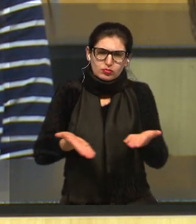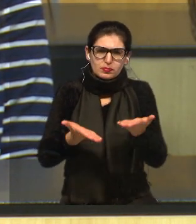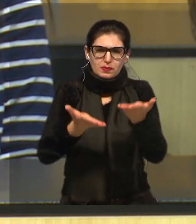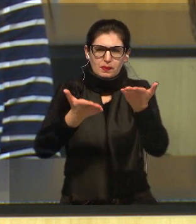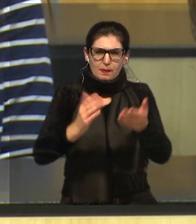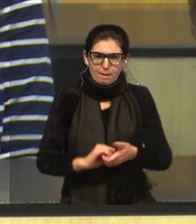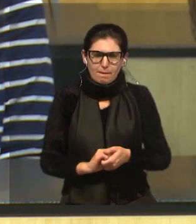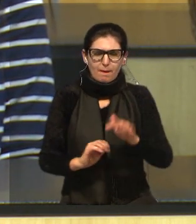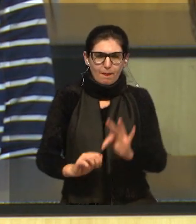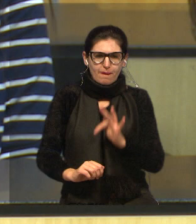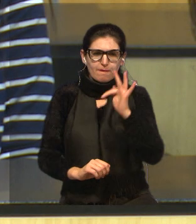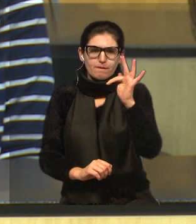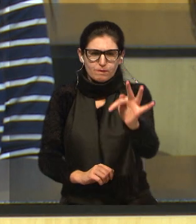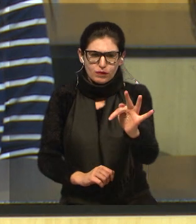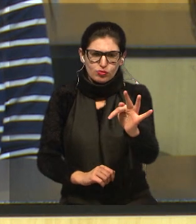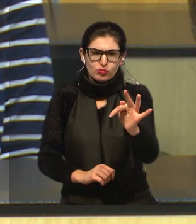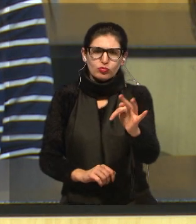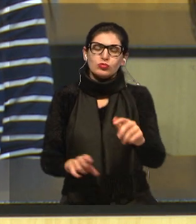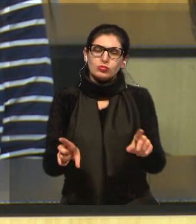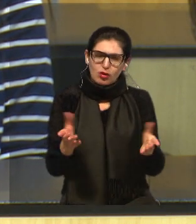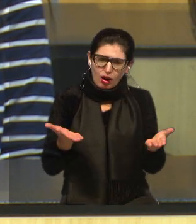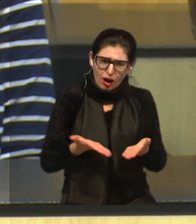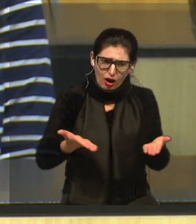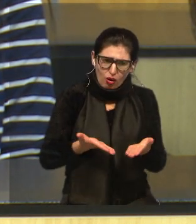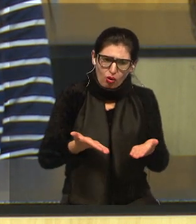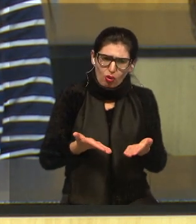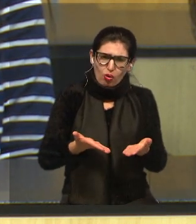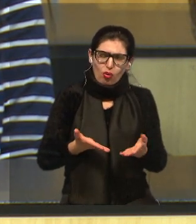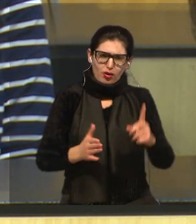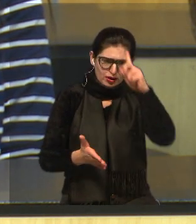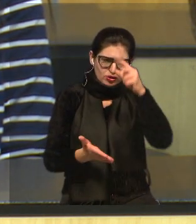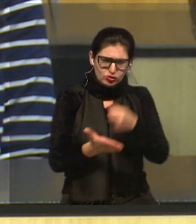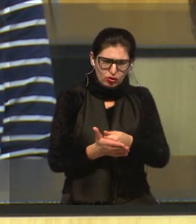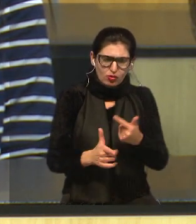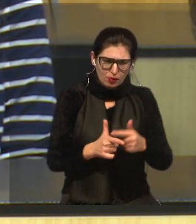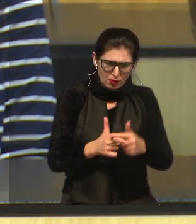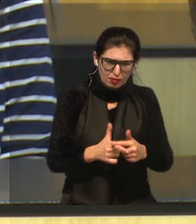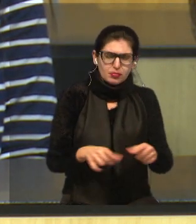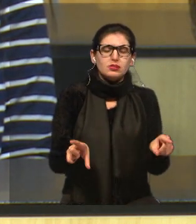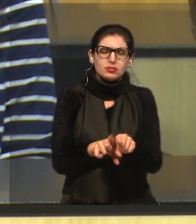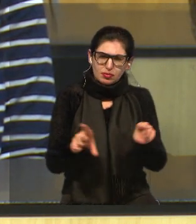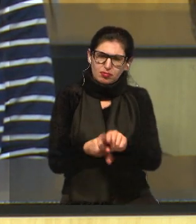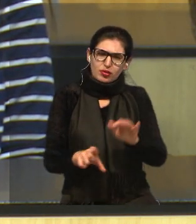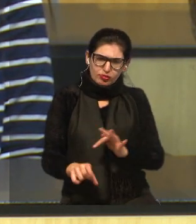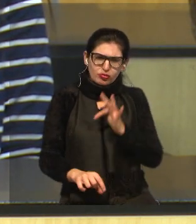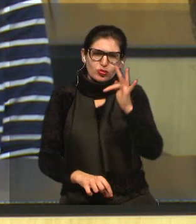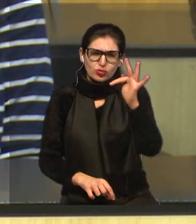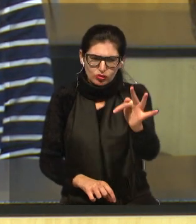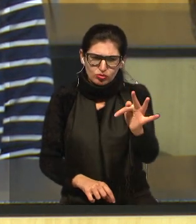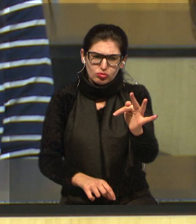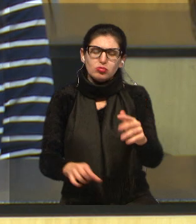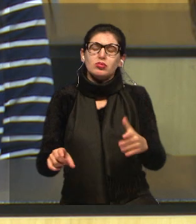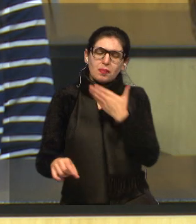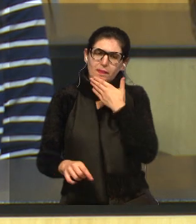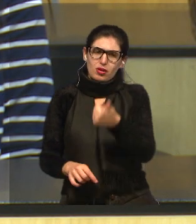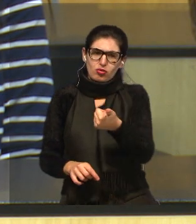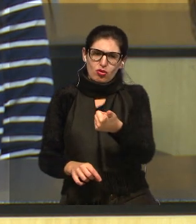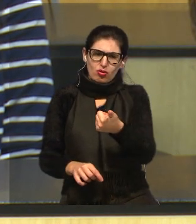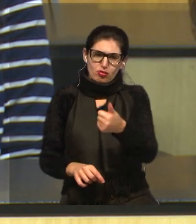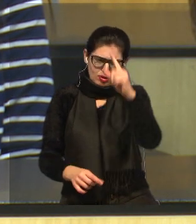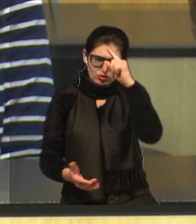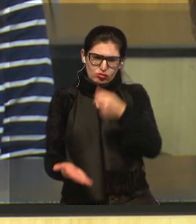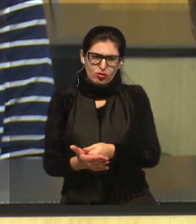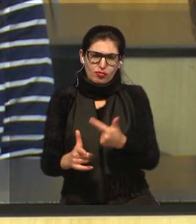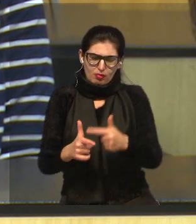mais retorno no futuro. A gente planta agora, essa é a infância e juventude, a gente planta agora, a gente colhe depois. Mais uma